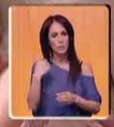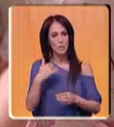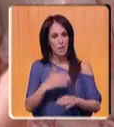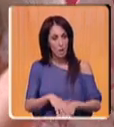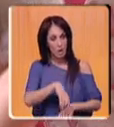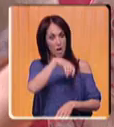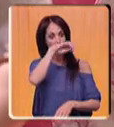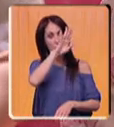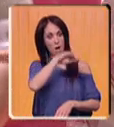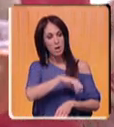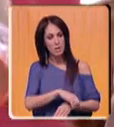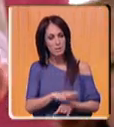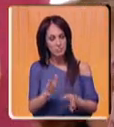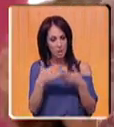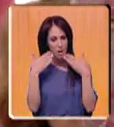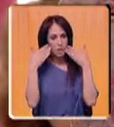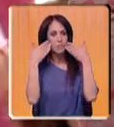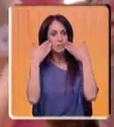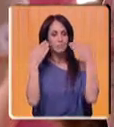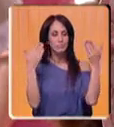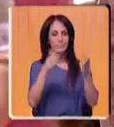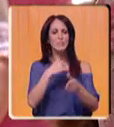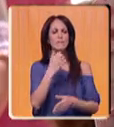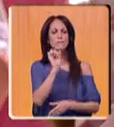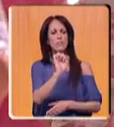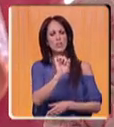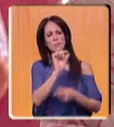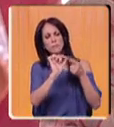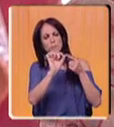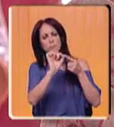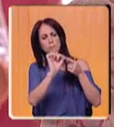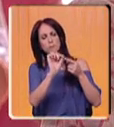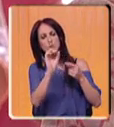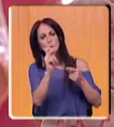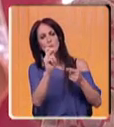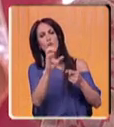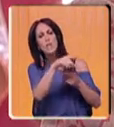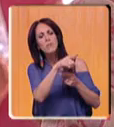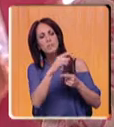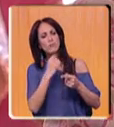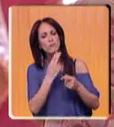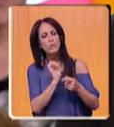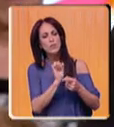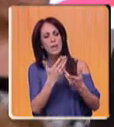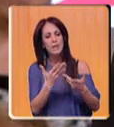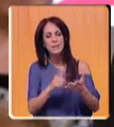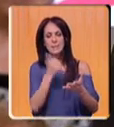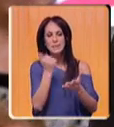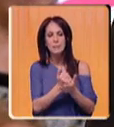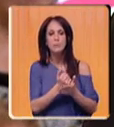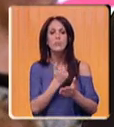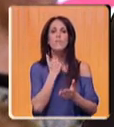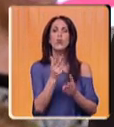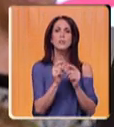fiquei de boca aberto. A voz, que características tem a voz do António? Do António. Está. Ele sempre teve